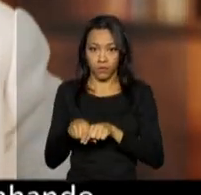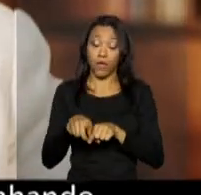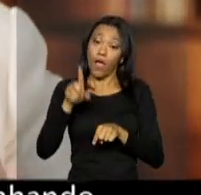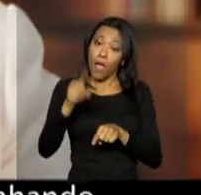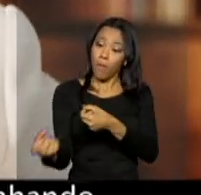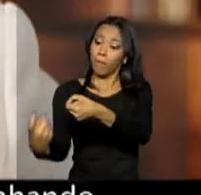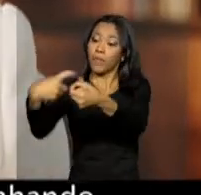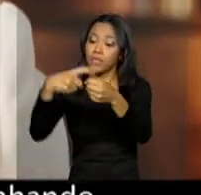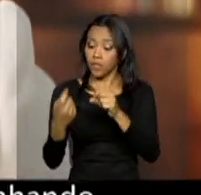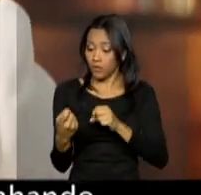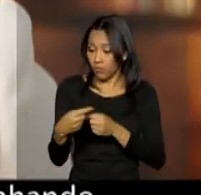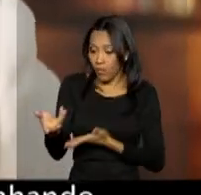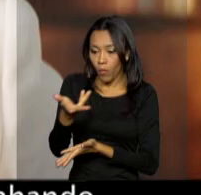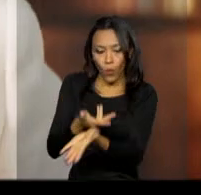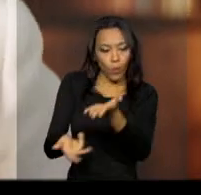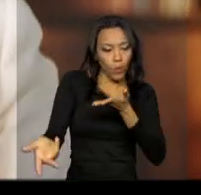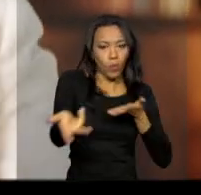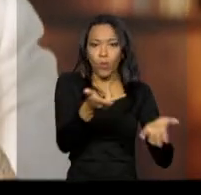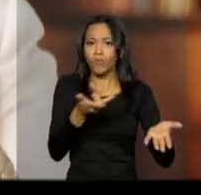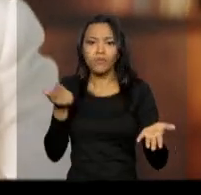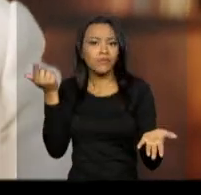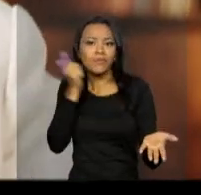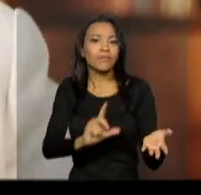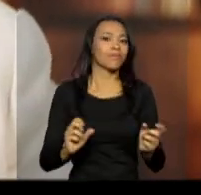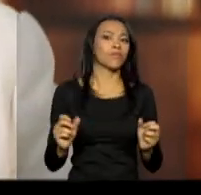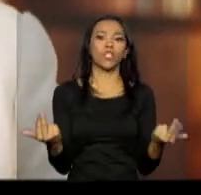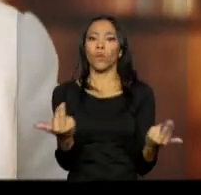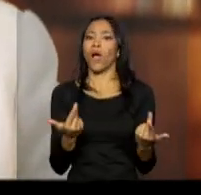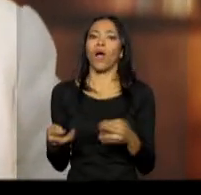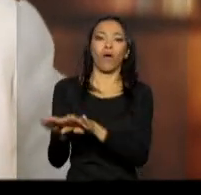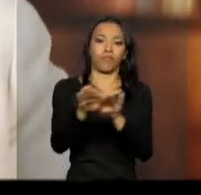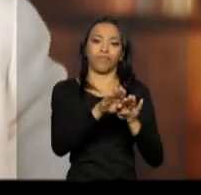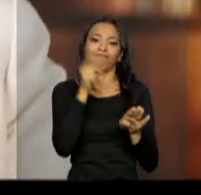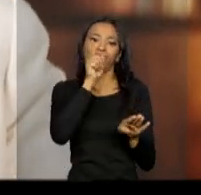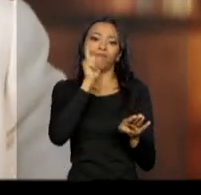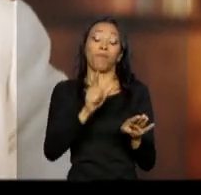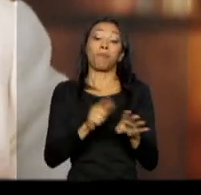onde todos sairão ganhando. Pelos resultados do leilão,